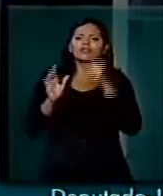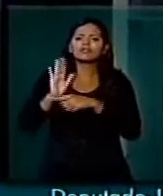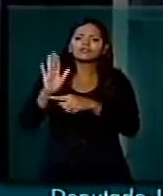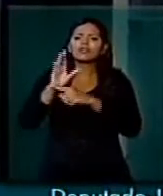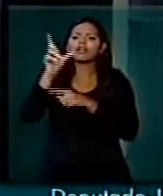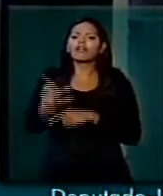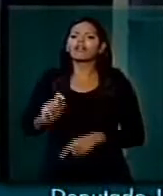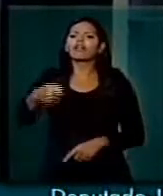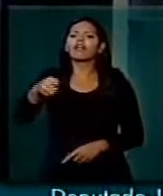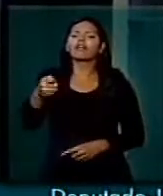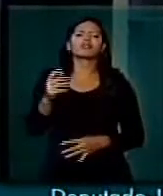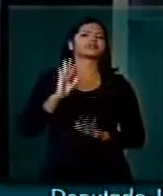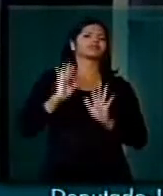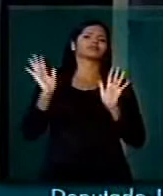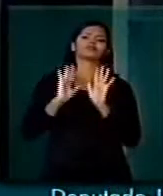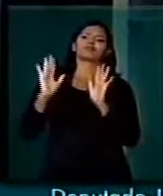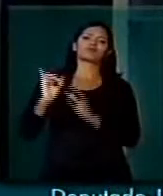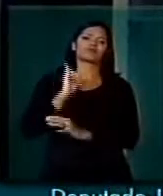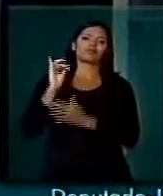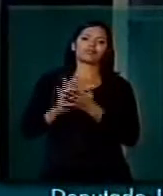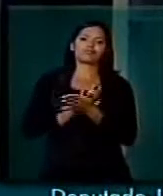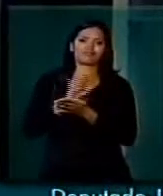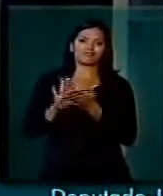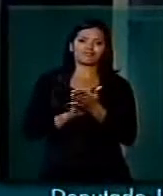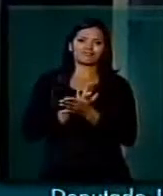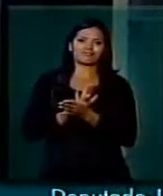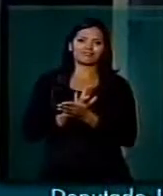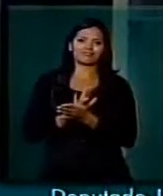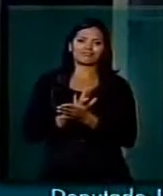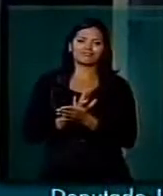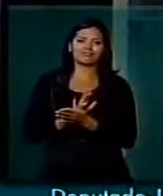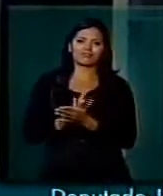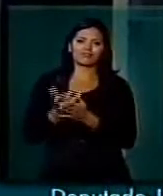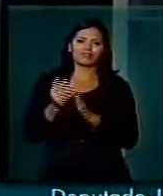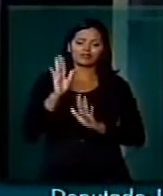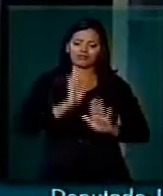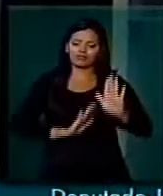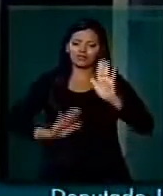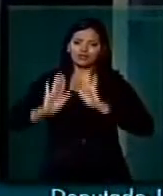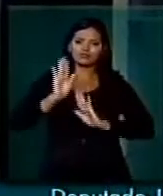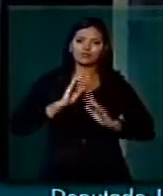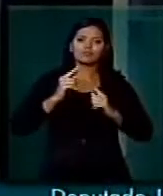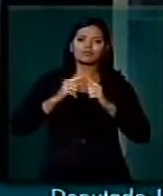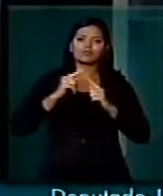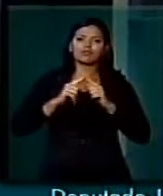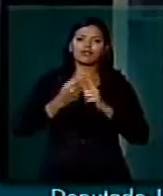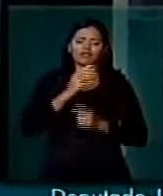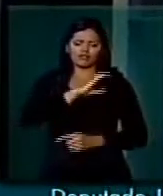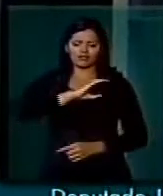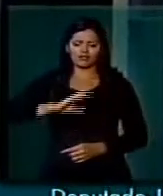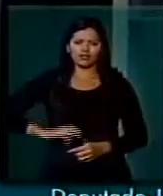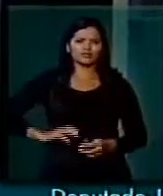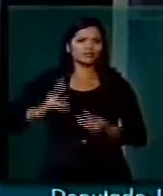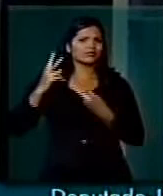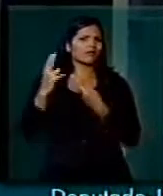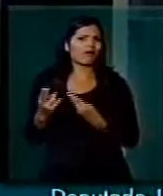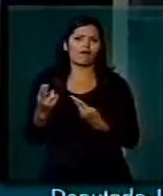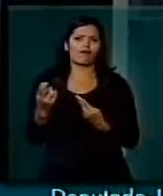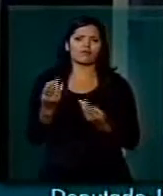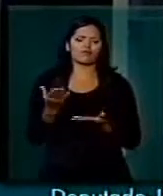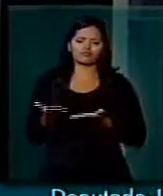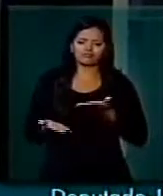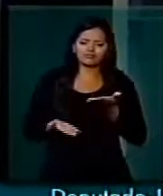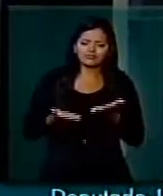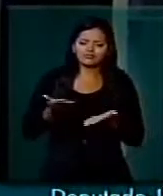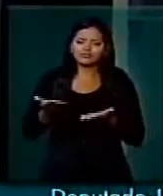servindo, certamente dentro daquela perspectiva de Cristo, de servir, tão somente de servir,